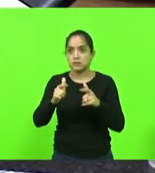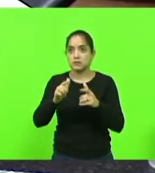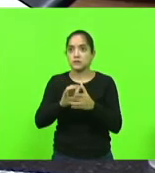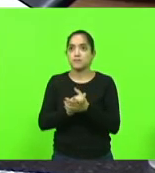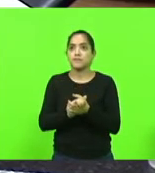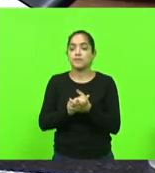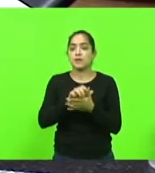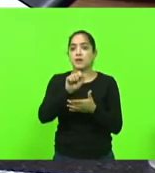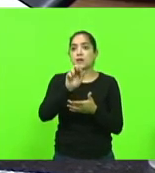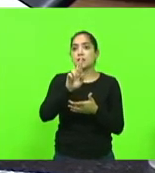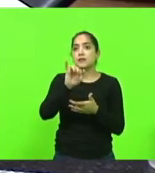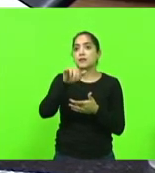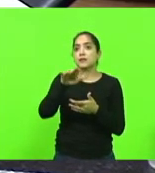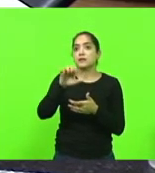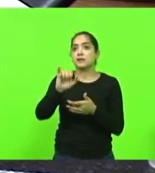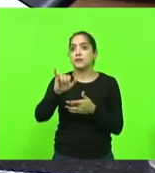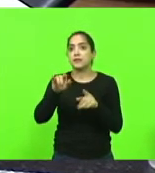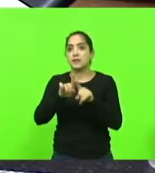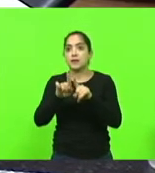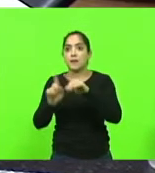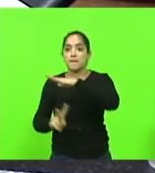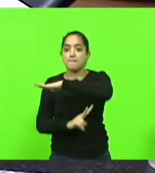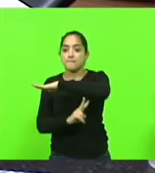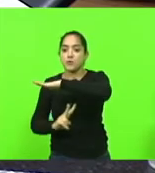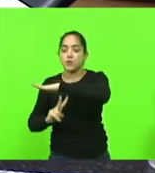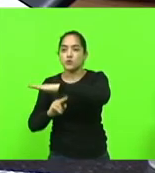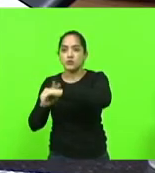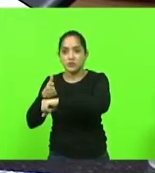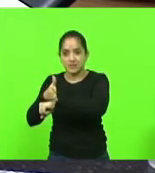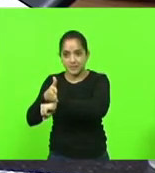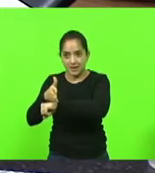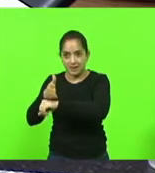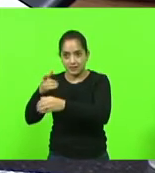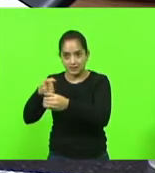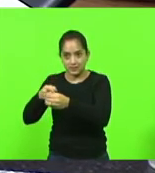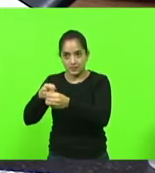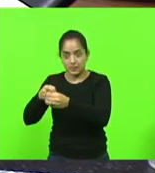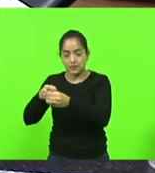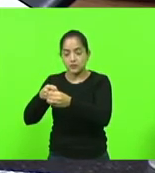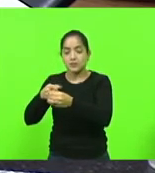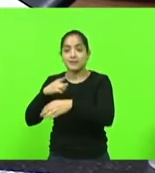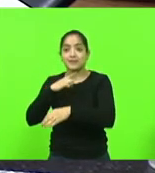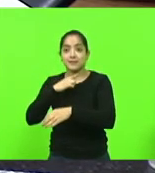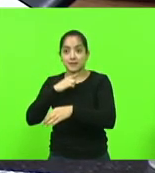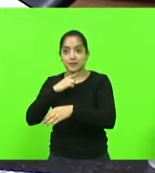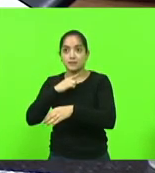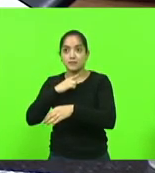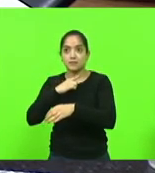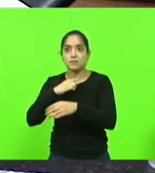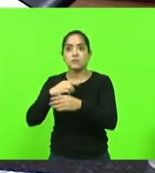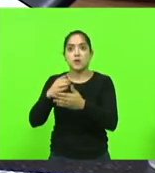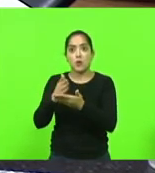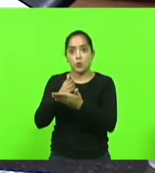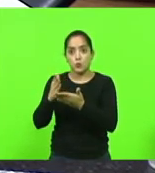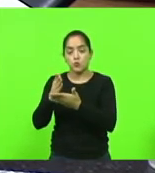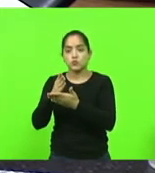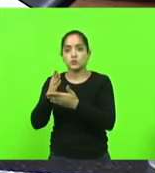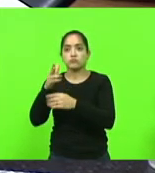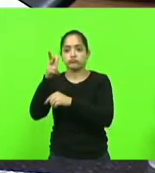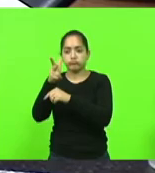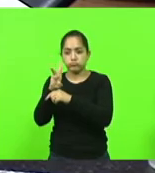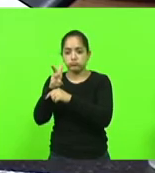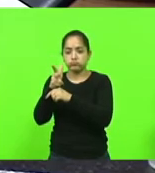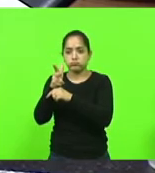Ponte Serrada que eles instalaram, deputado Sopelsa, alguns pardais com